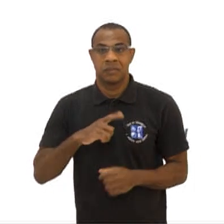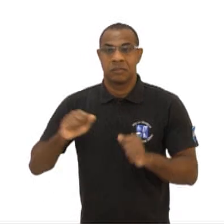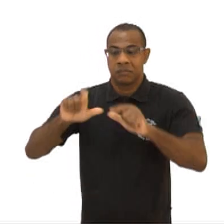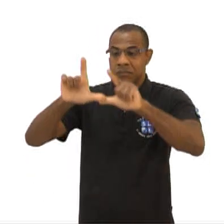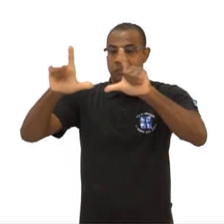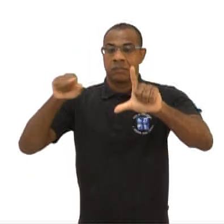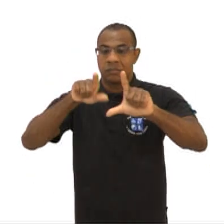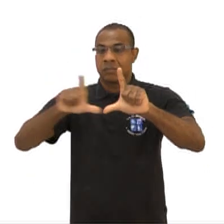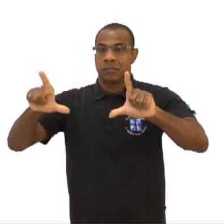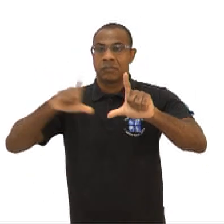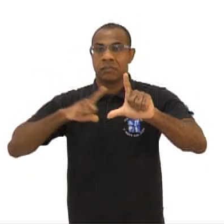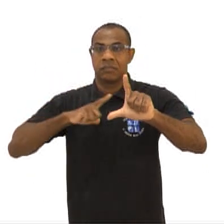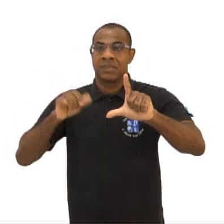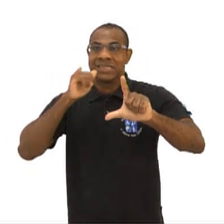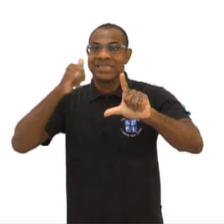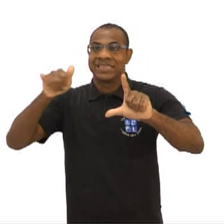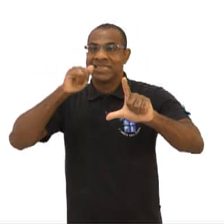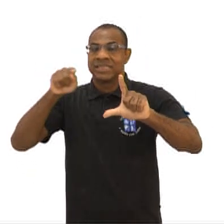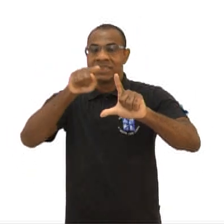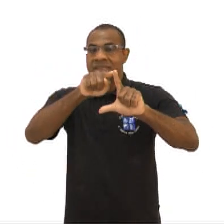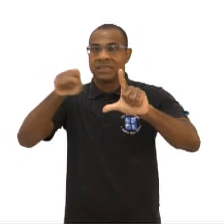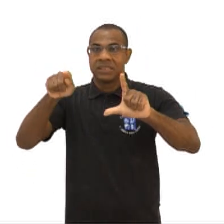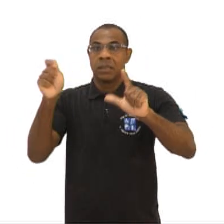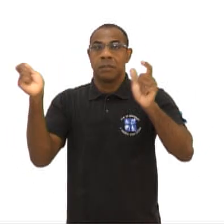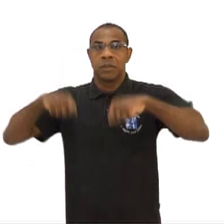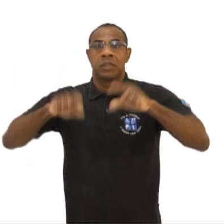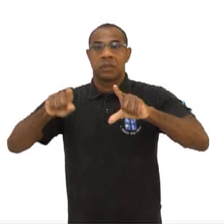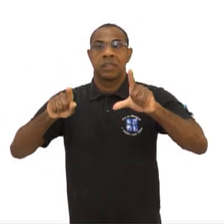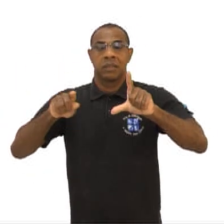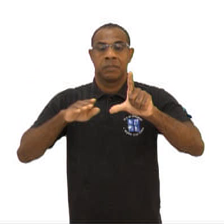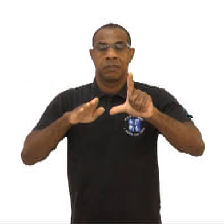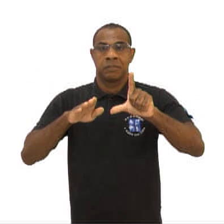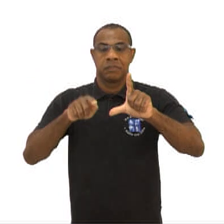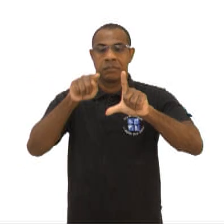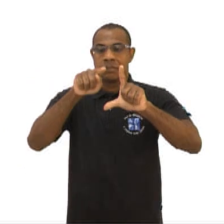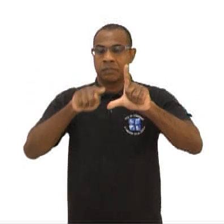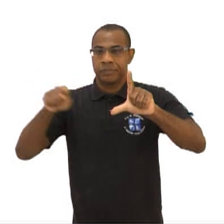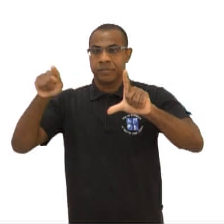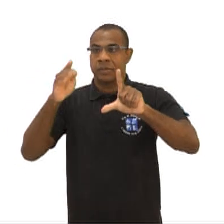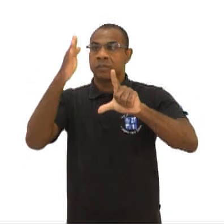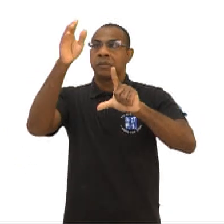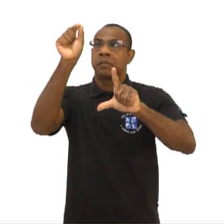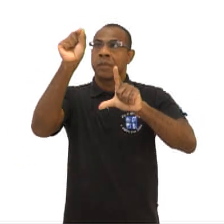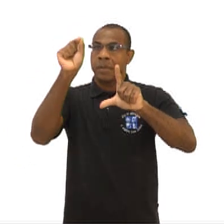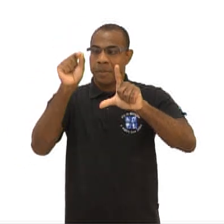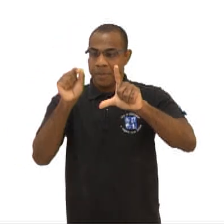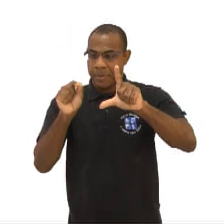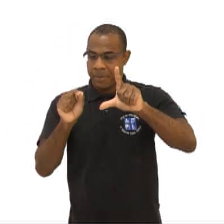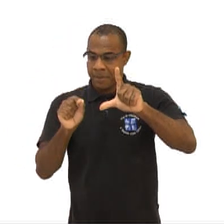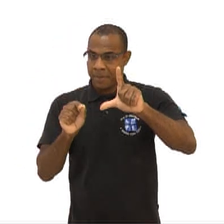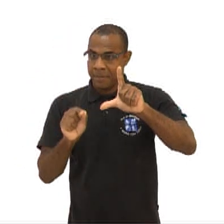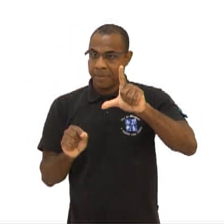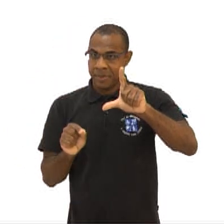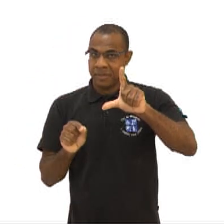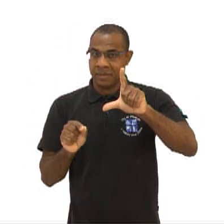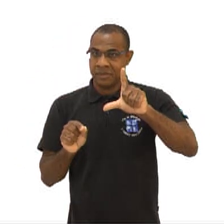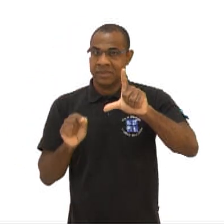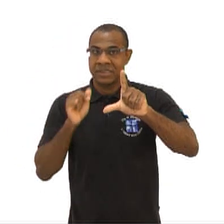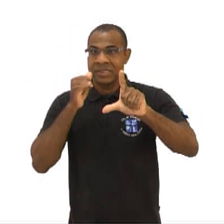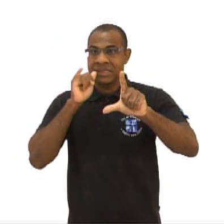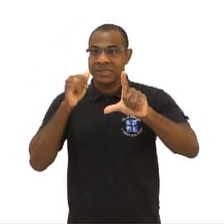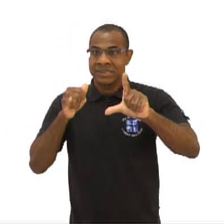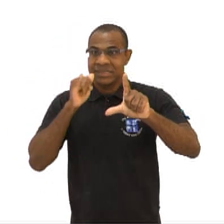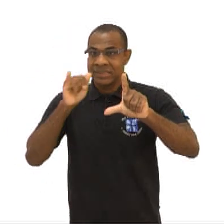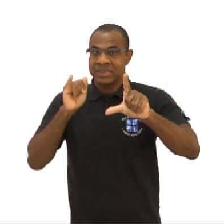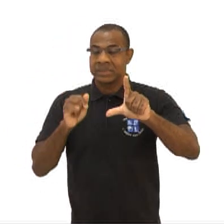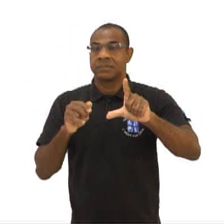partículas que contenha cargas elétricas pode ser desviado se ele atravessar um campo magnético uniforme, né? Lembre-se que essas partículas